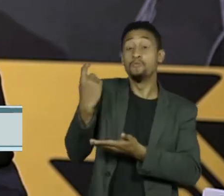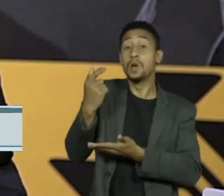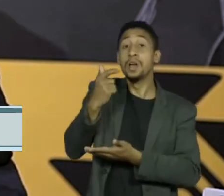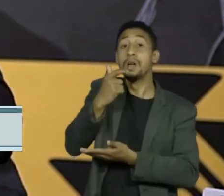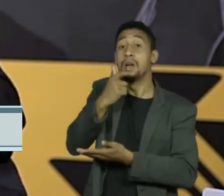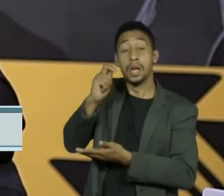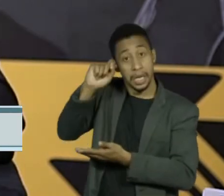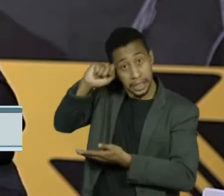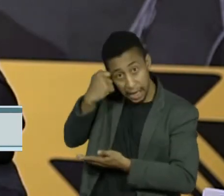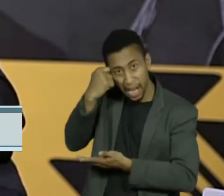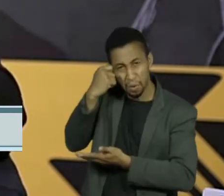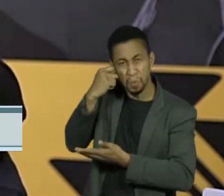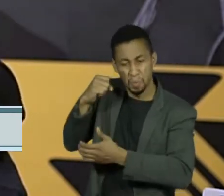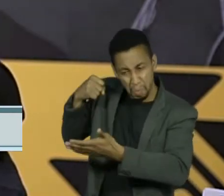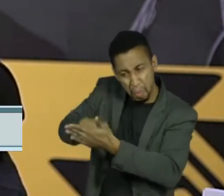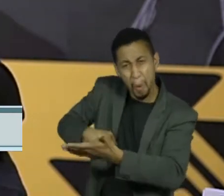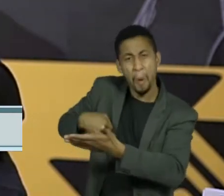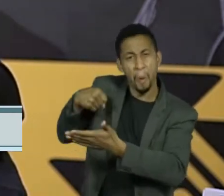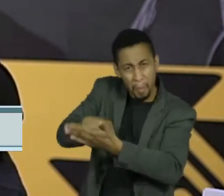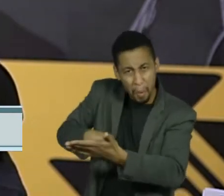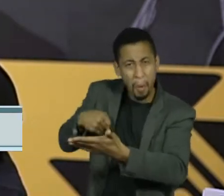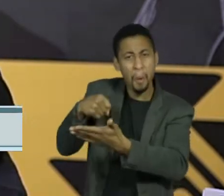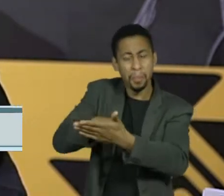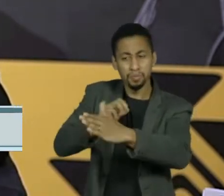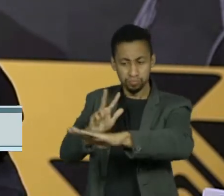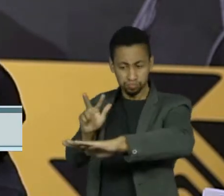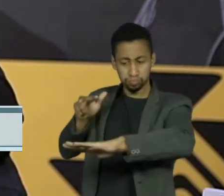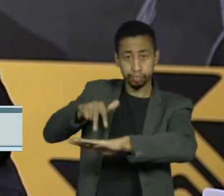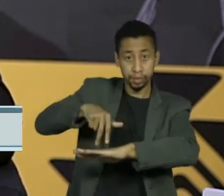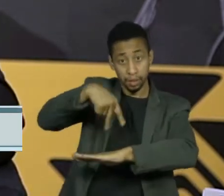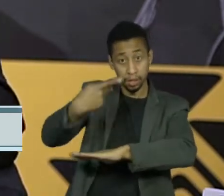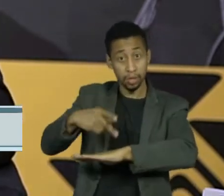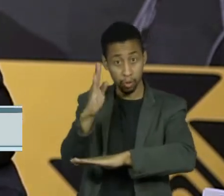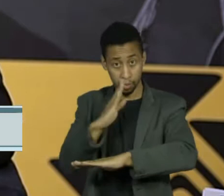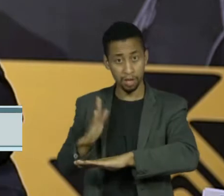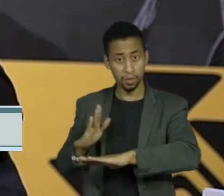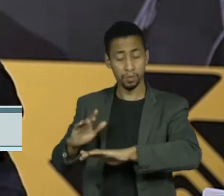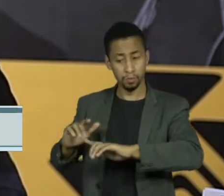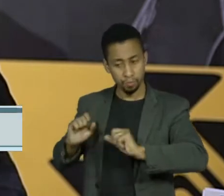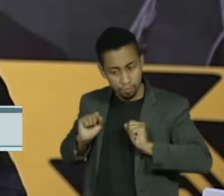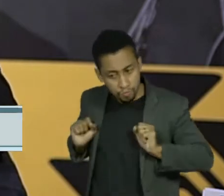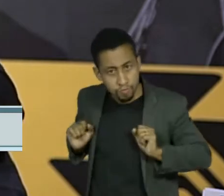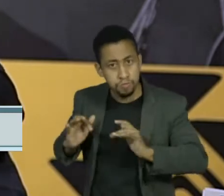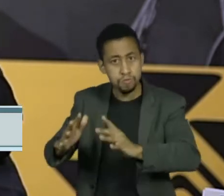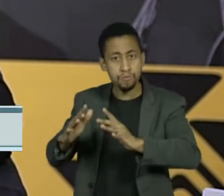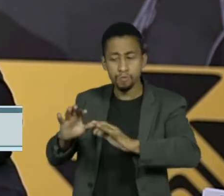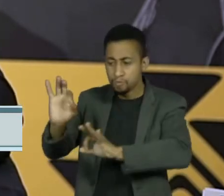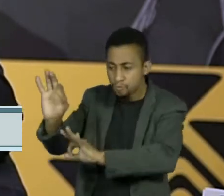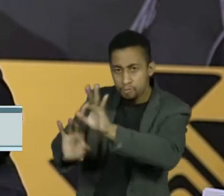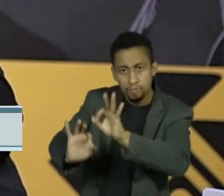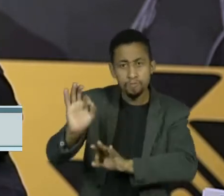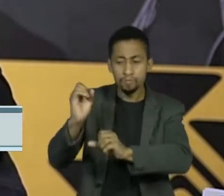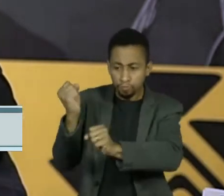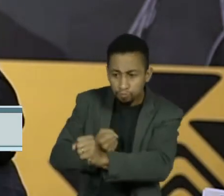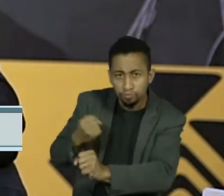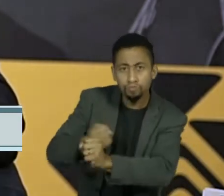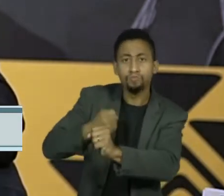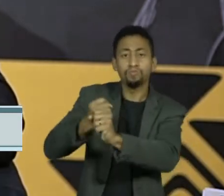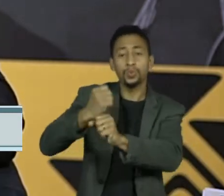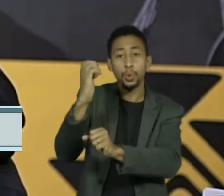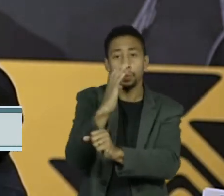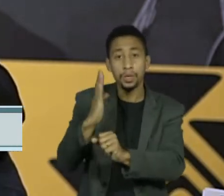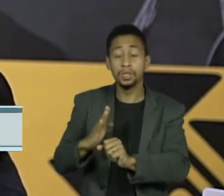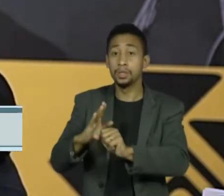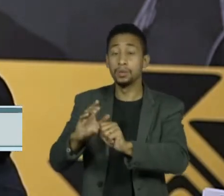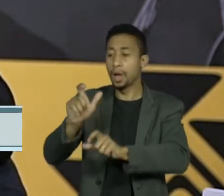Não é? Como se sabe, o ato, a atitude para construir um país em que o indivíduo fosse